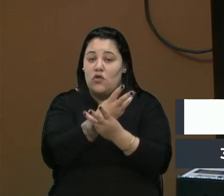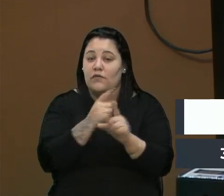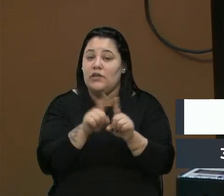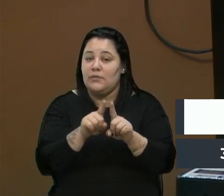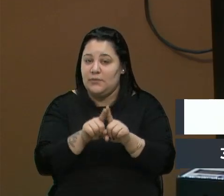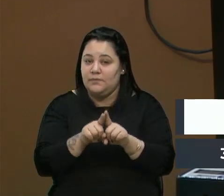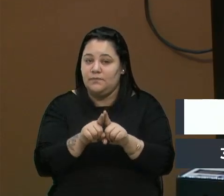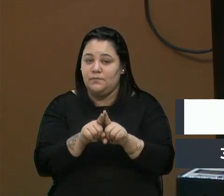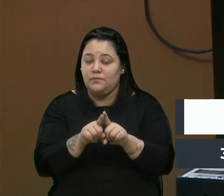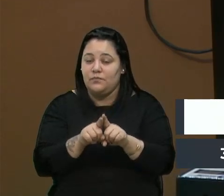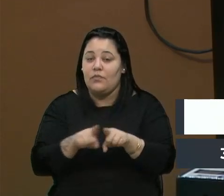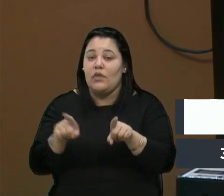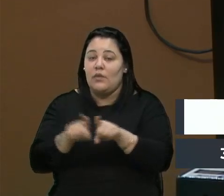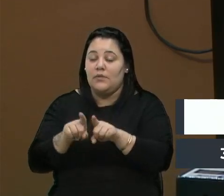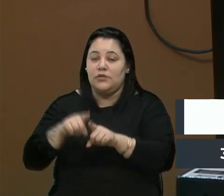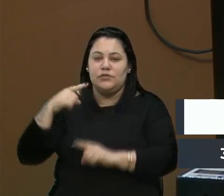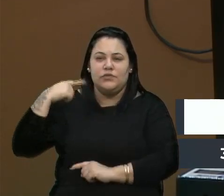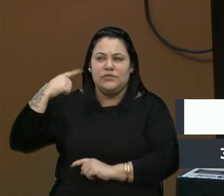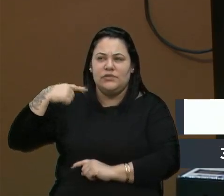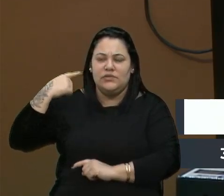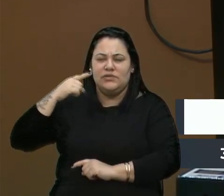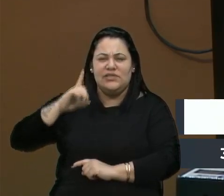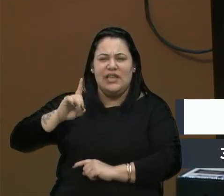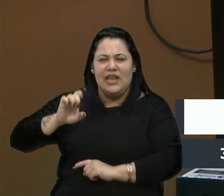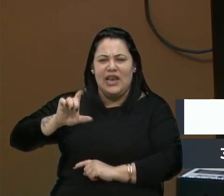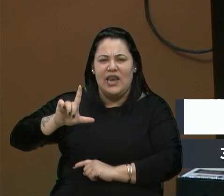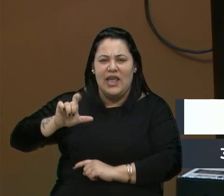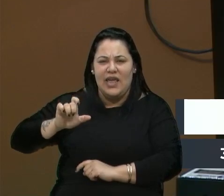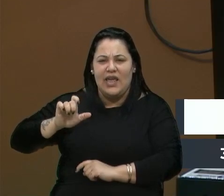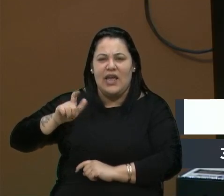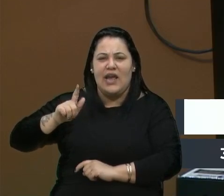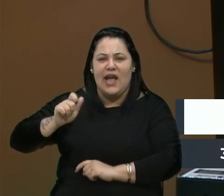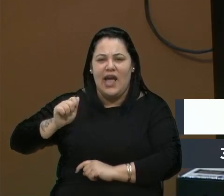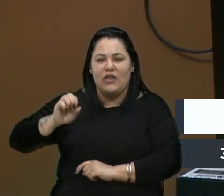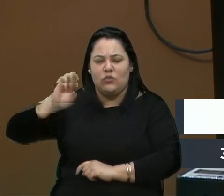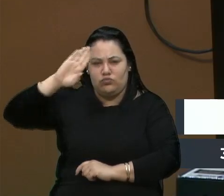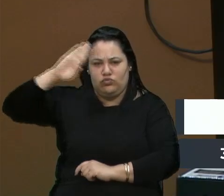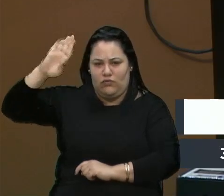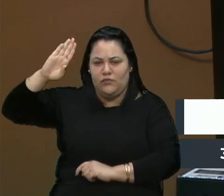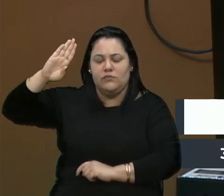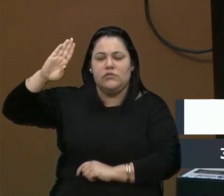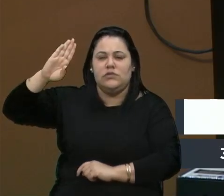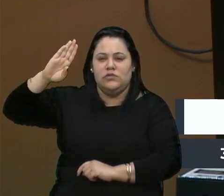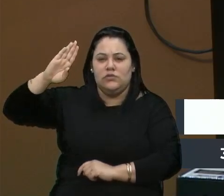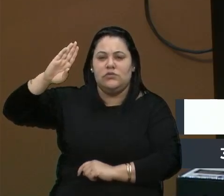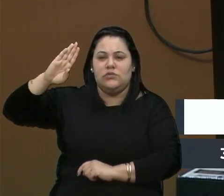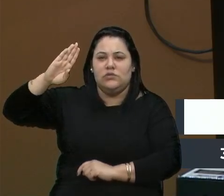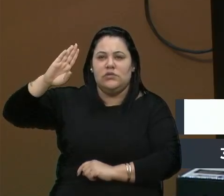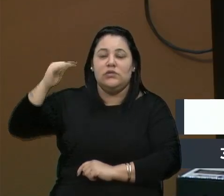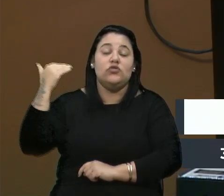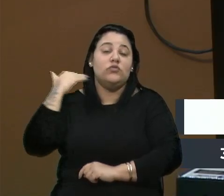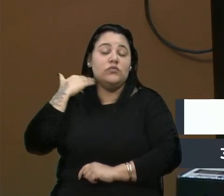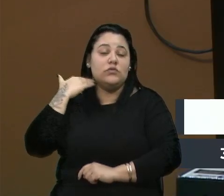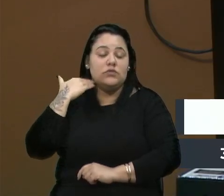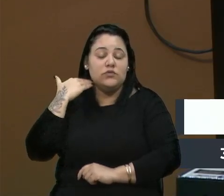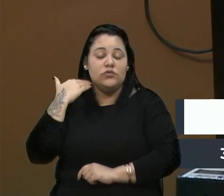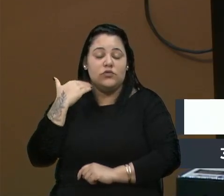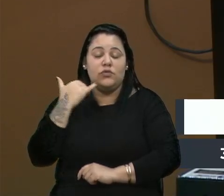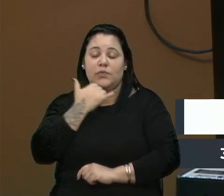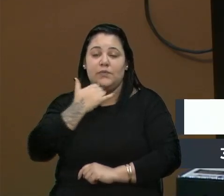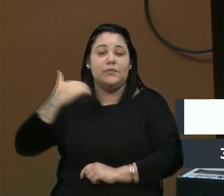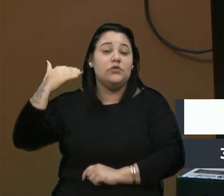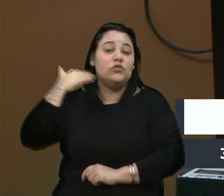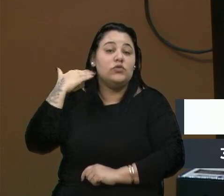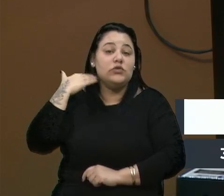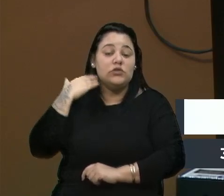delegado regional do trabalho, o João Leone Ramos, nos procurou, imediatamente, obviamente que essa pauta é de grande interesse, de grande valia,